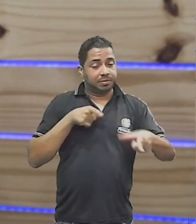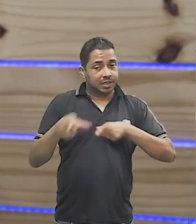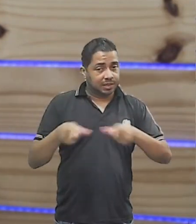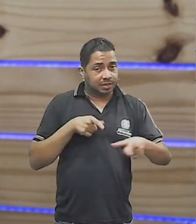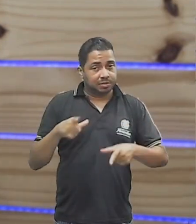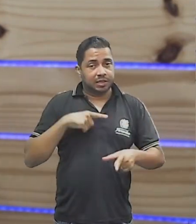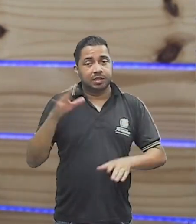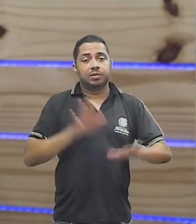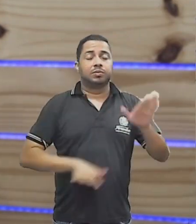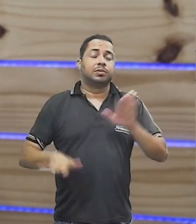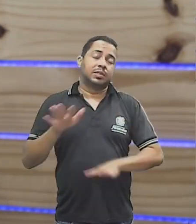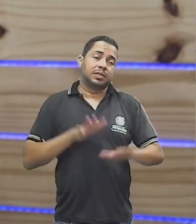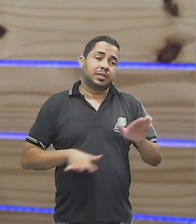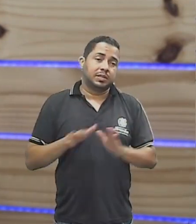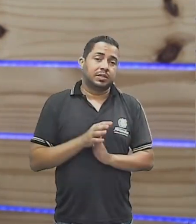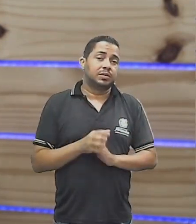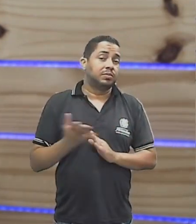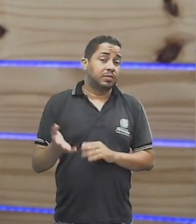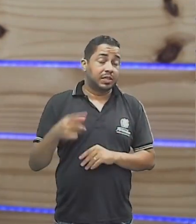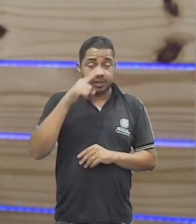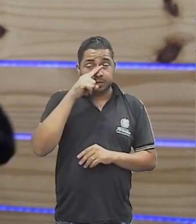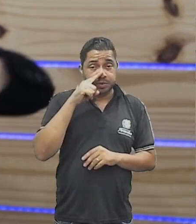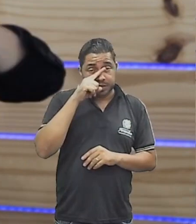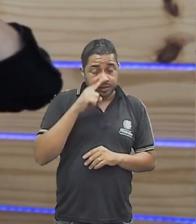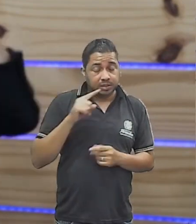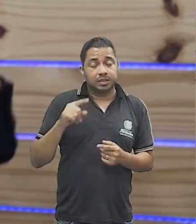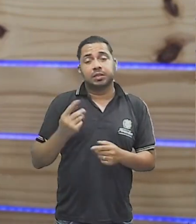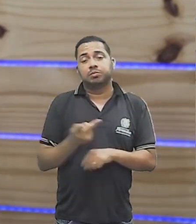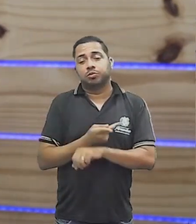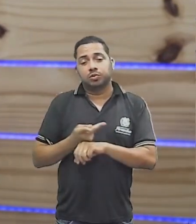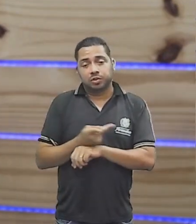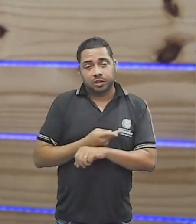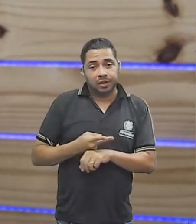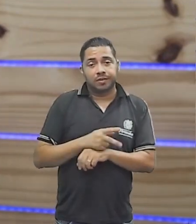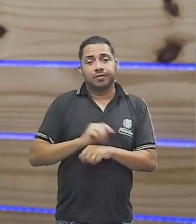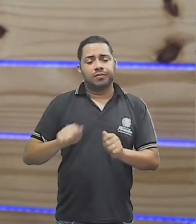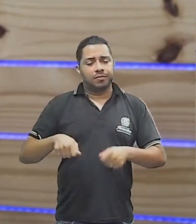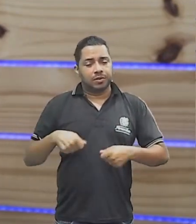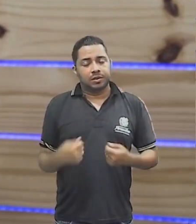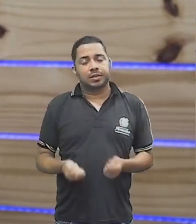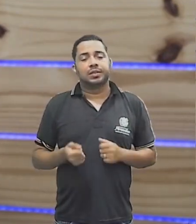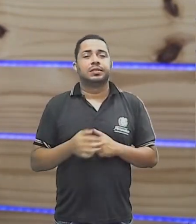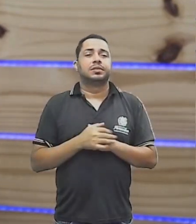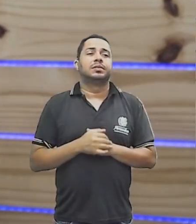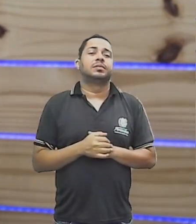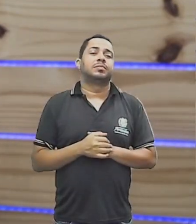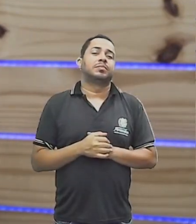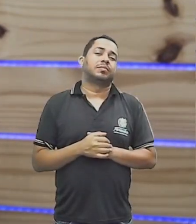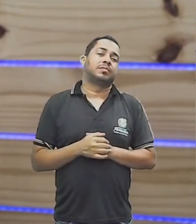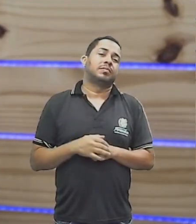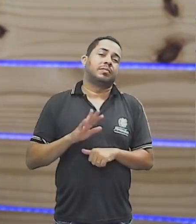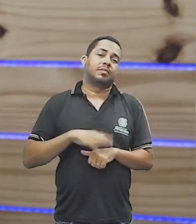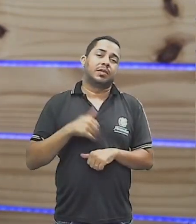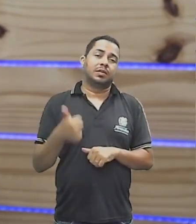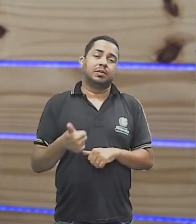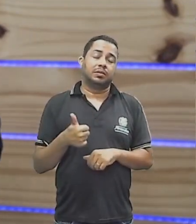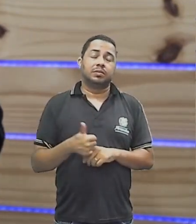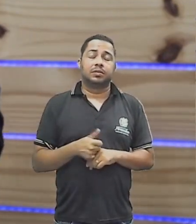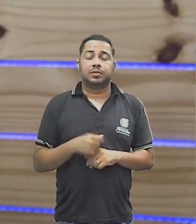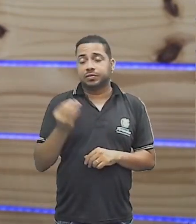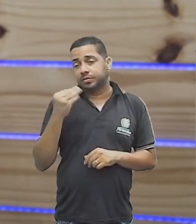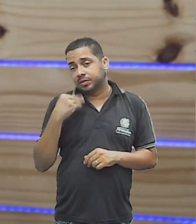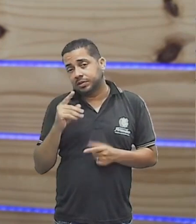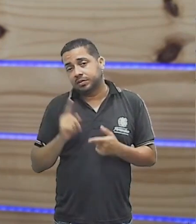ter cuidado com essa ameaça e buscar fortalecer, tanto melhorar os meus pontos fracos,